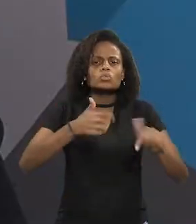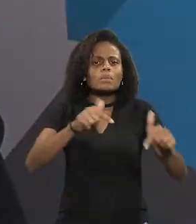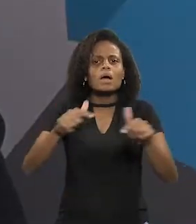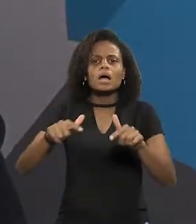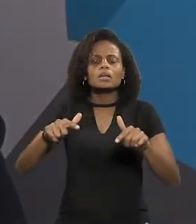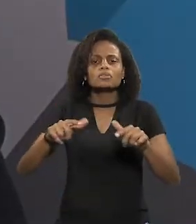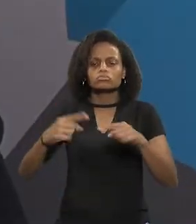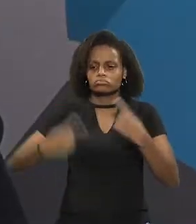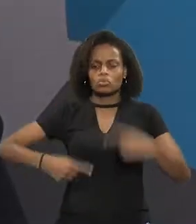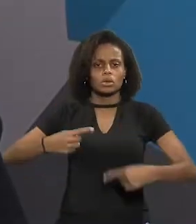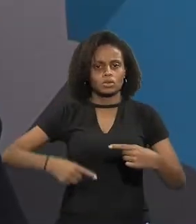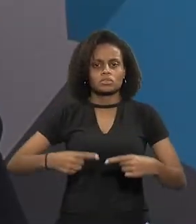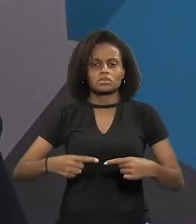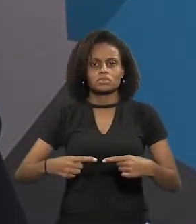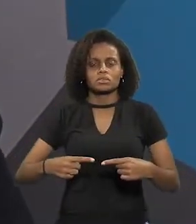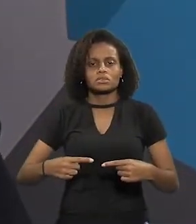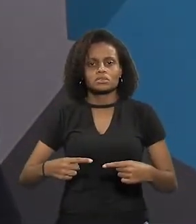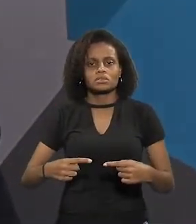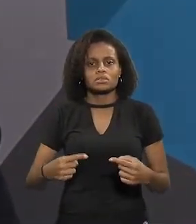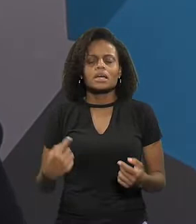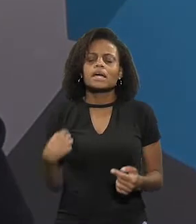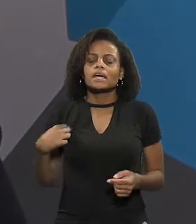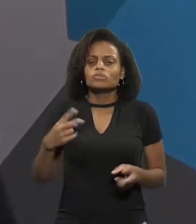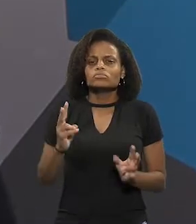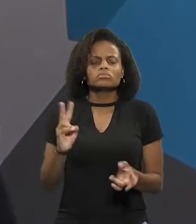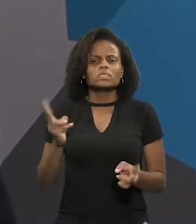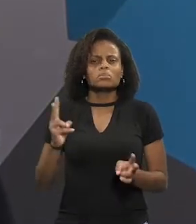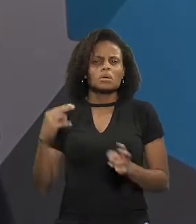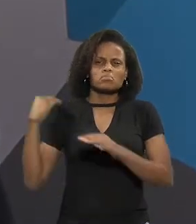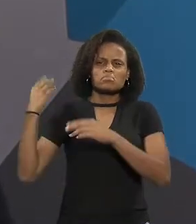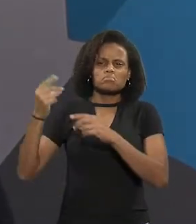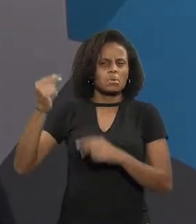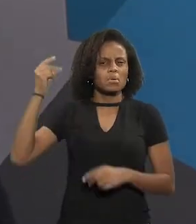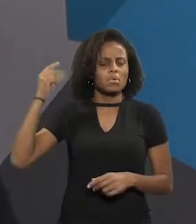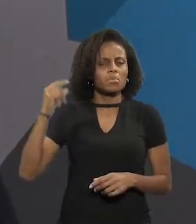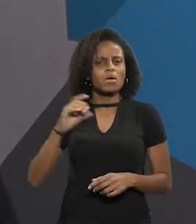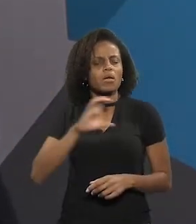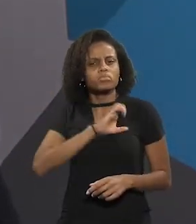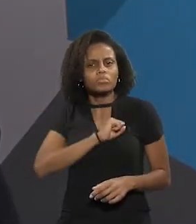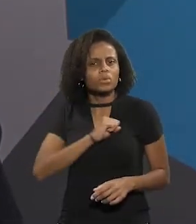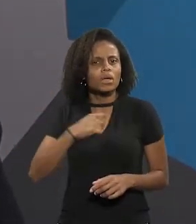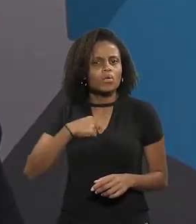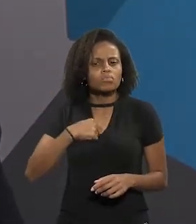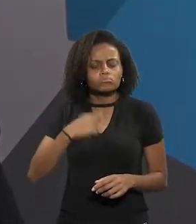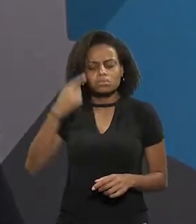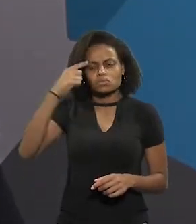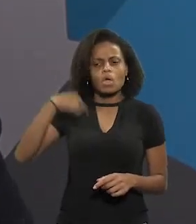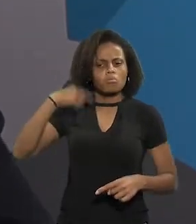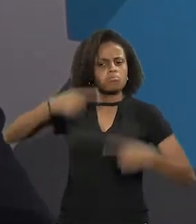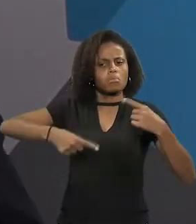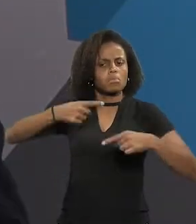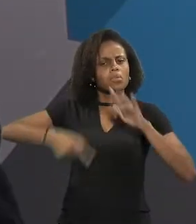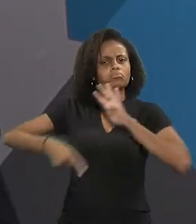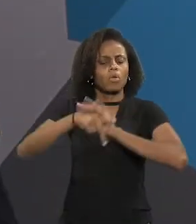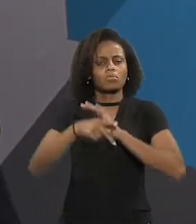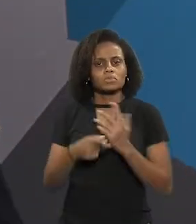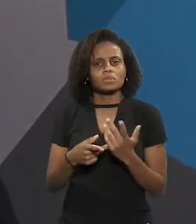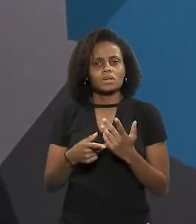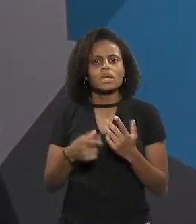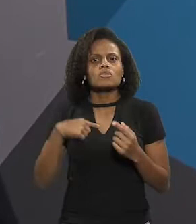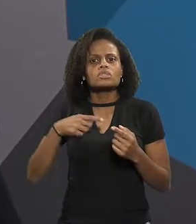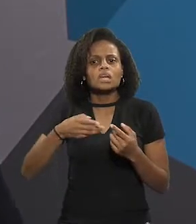política. Na realidade, sempre fui um apaixonado, um cara que me considero muito politizado e sempre me envolvi